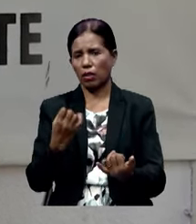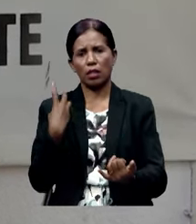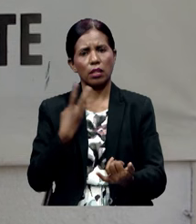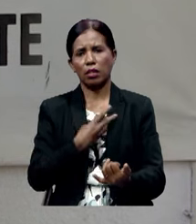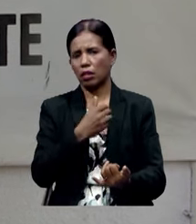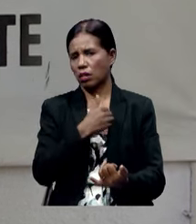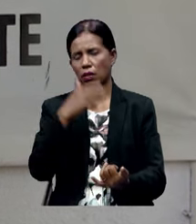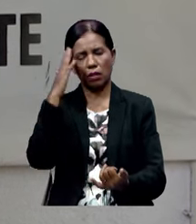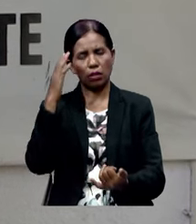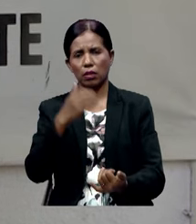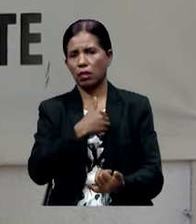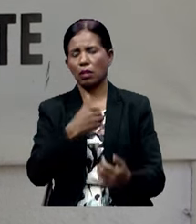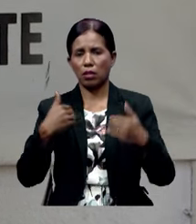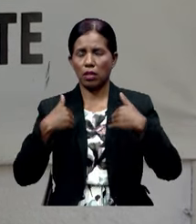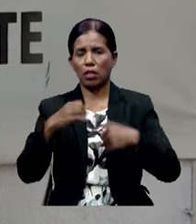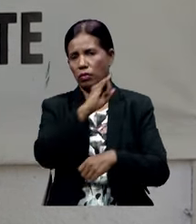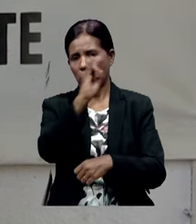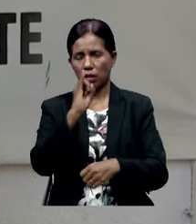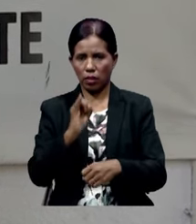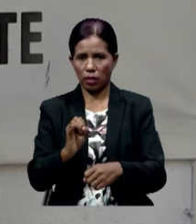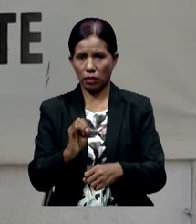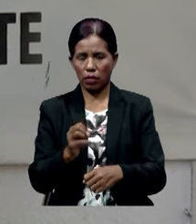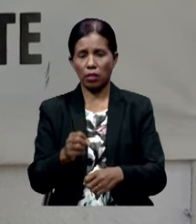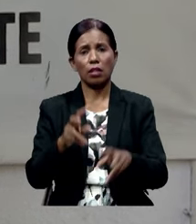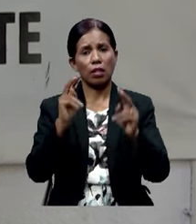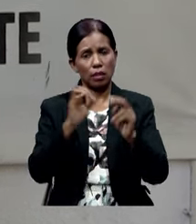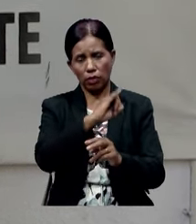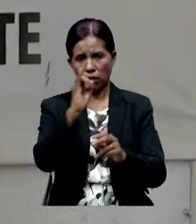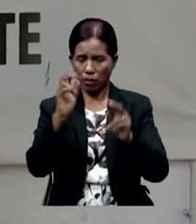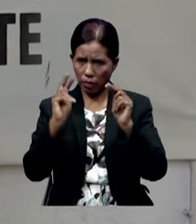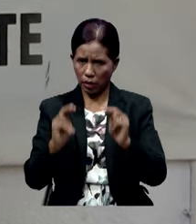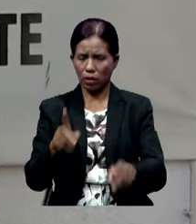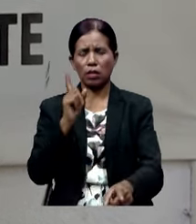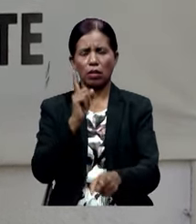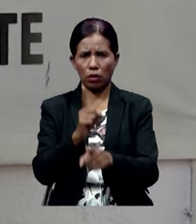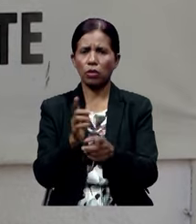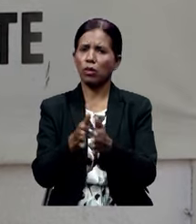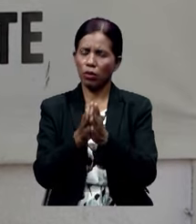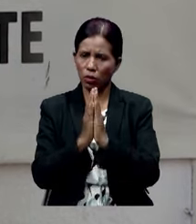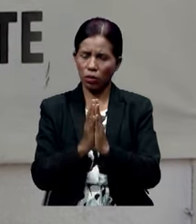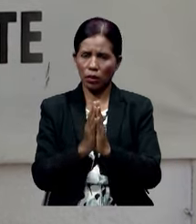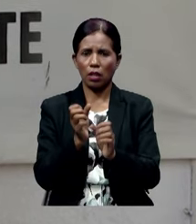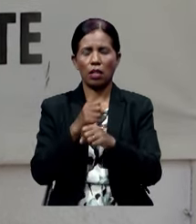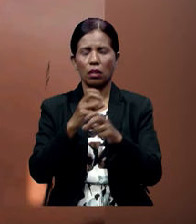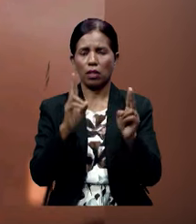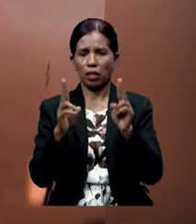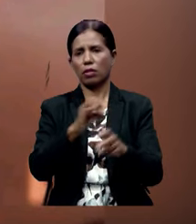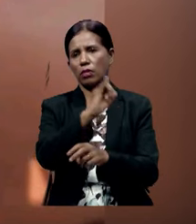ki ha investigação. Tamba ne maka investigação ne precisa teves e uso para acelera investigação